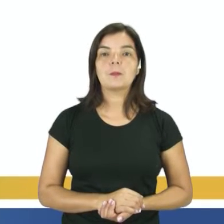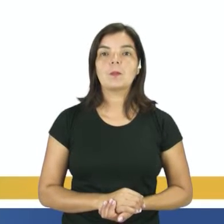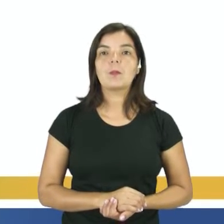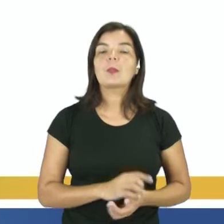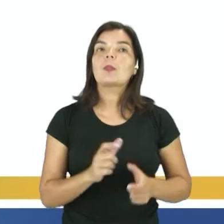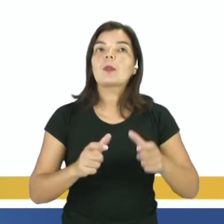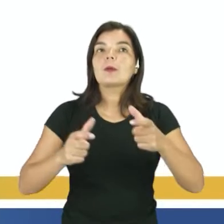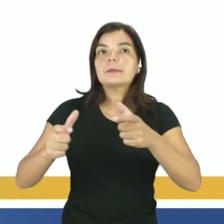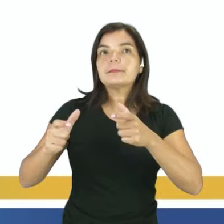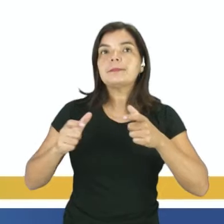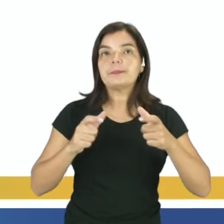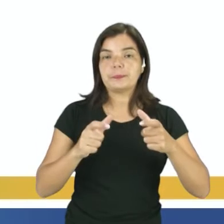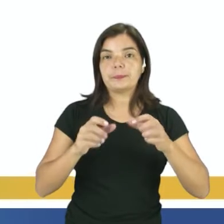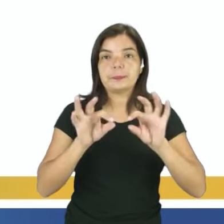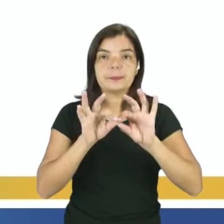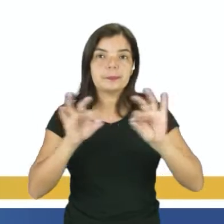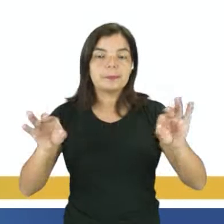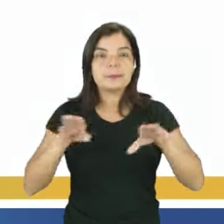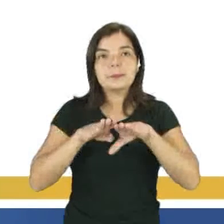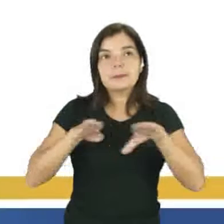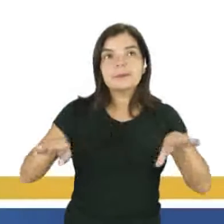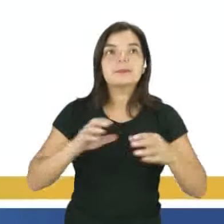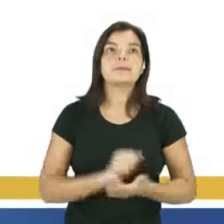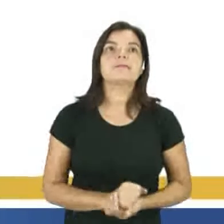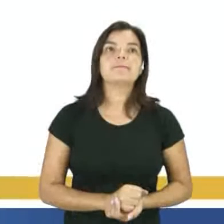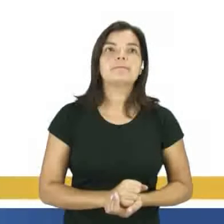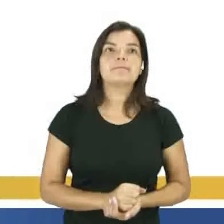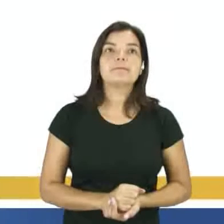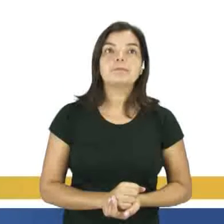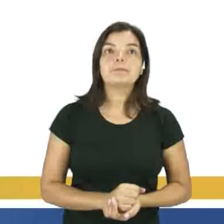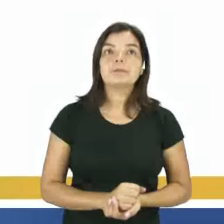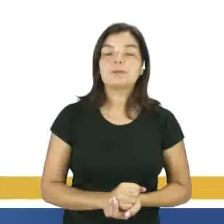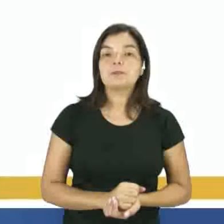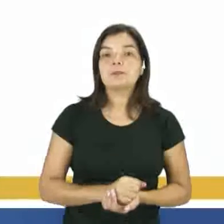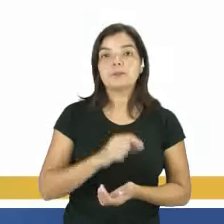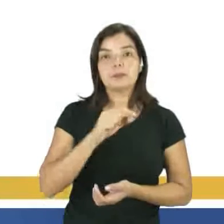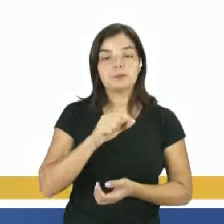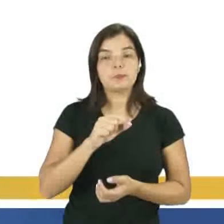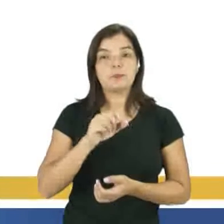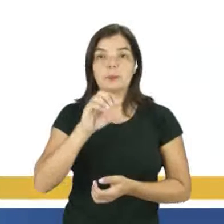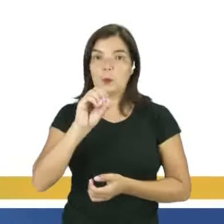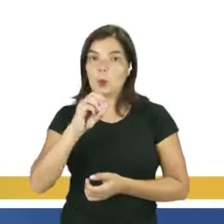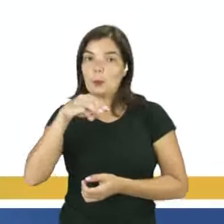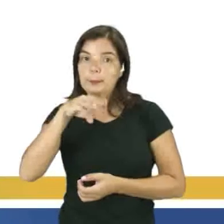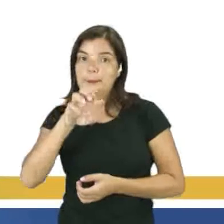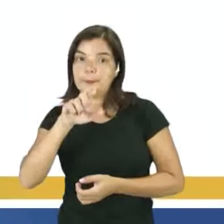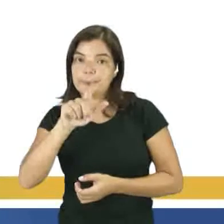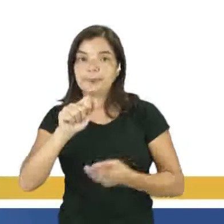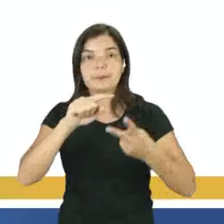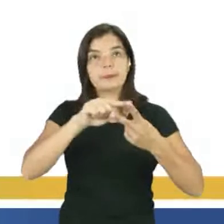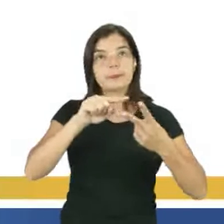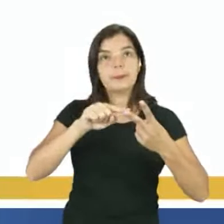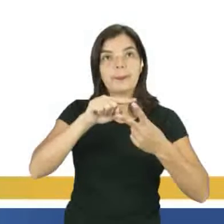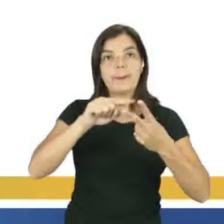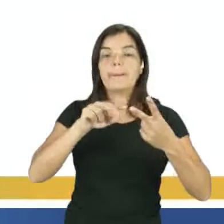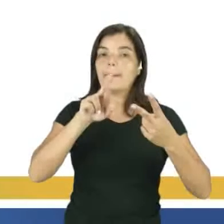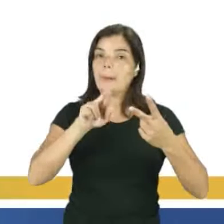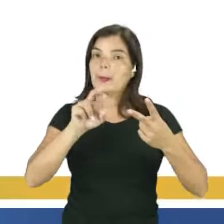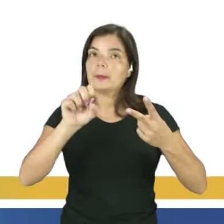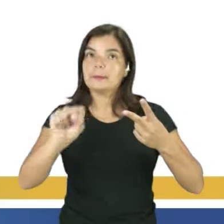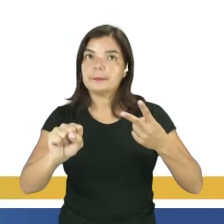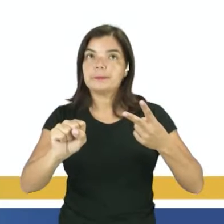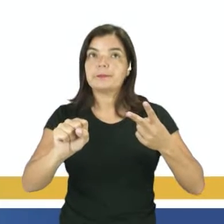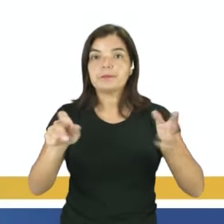Posições relativas entre retas de um plano. Dado um plano ômega e duas retas R e